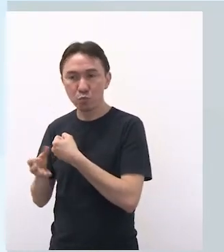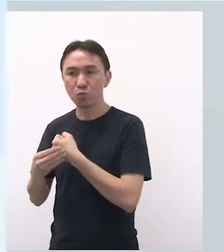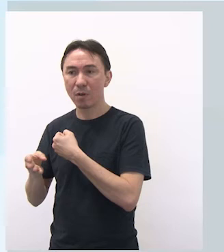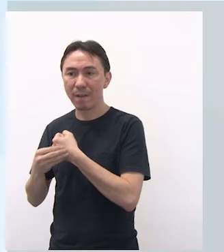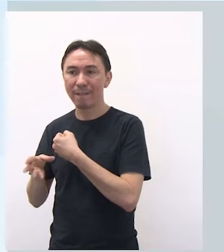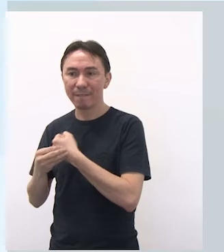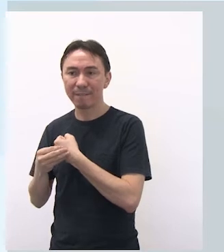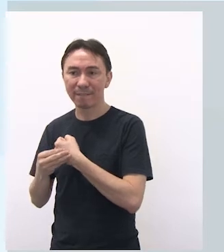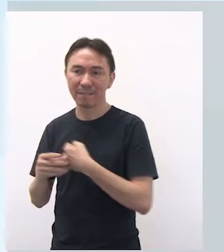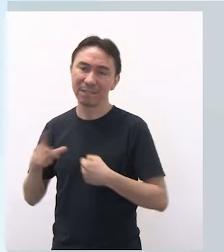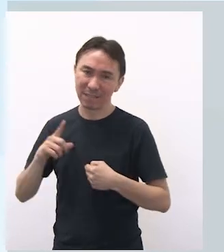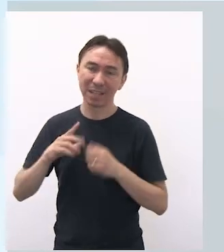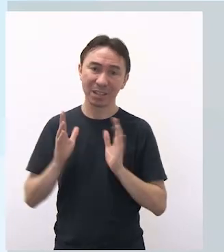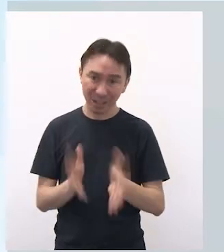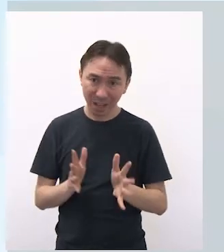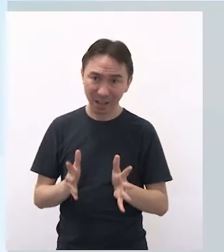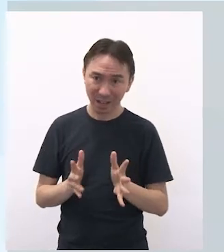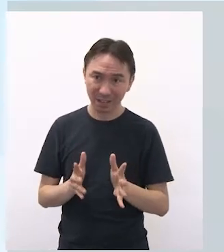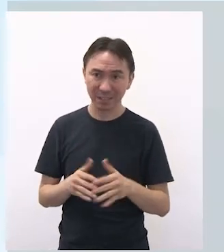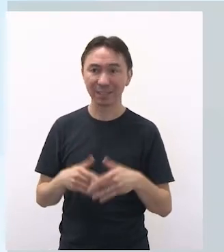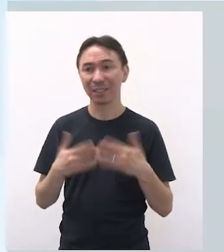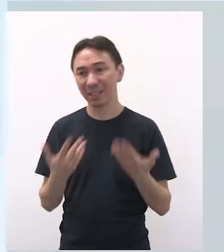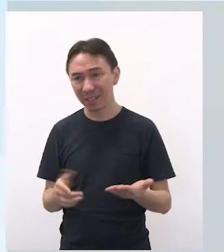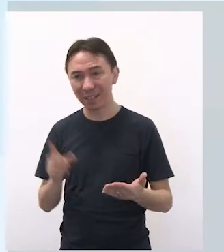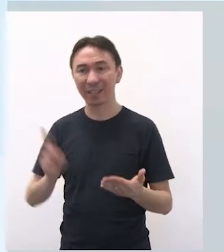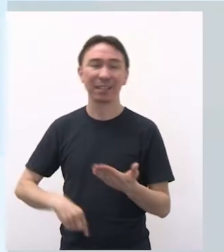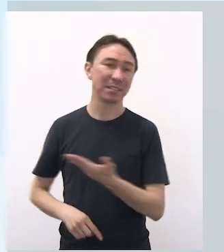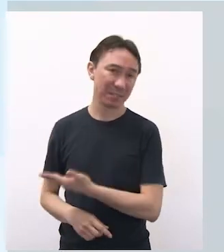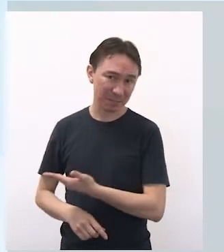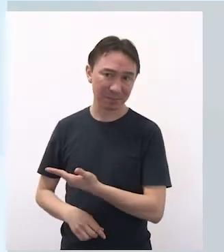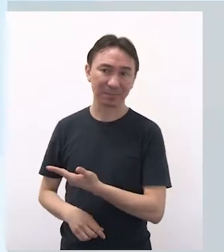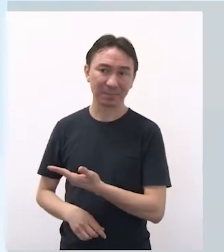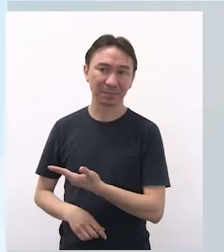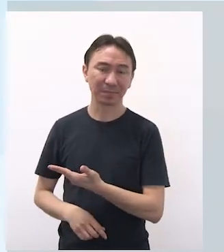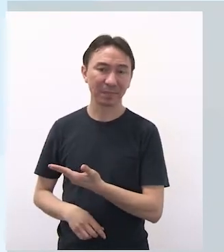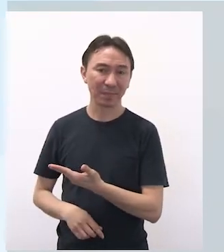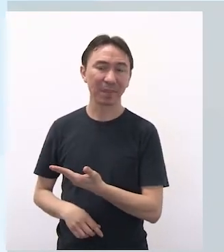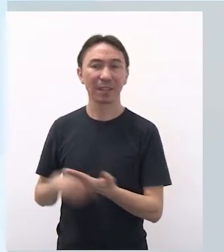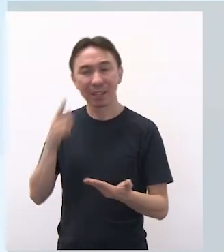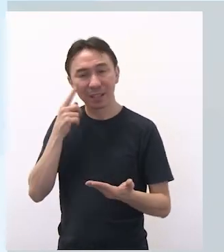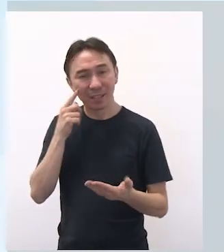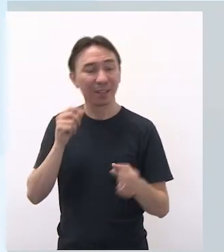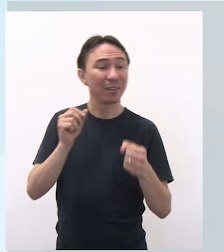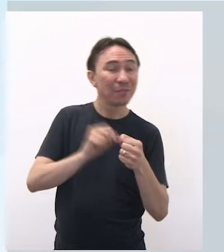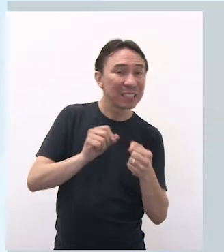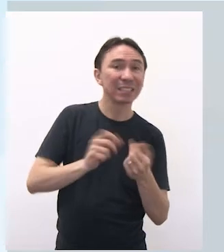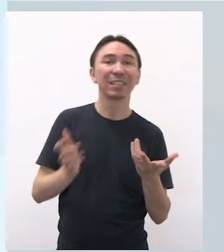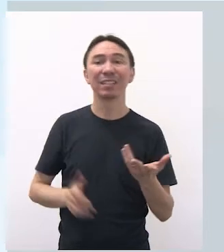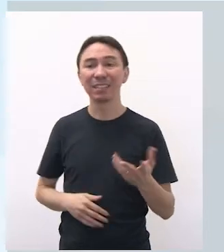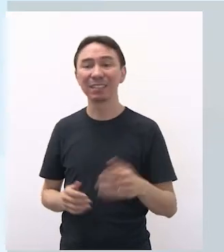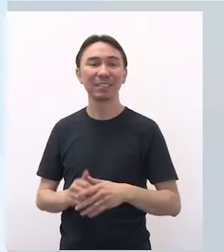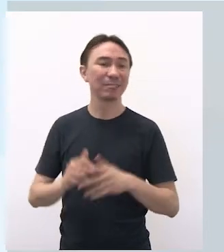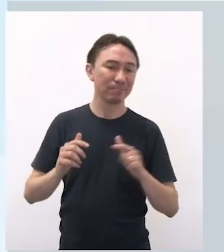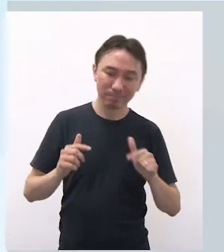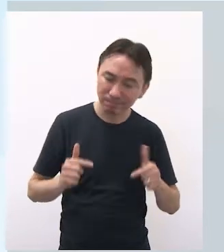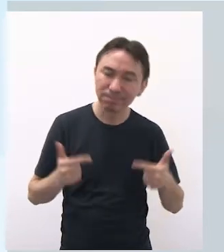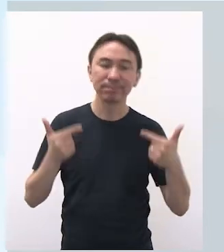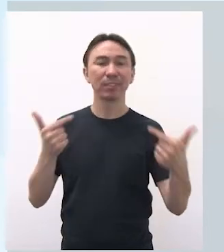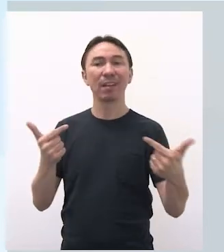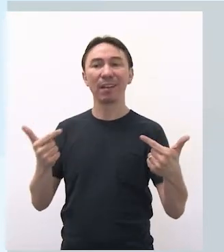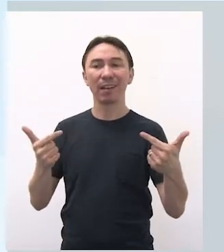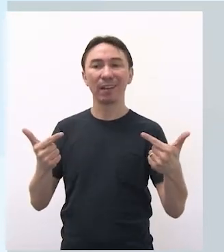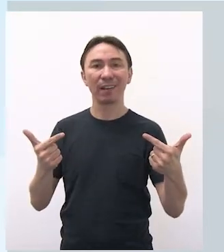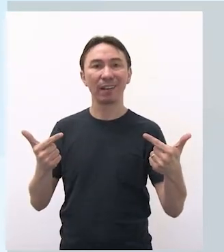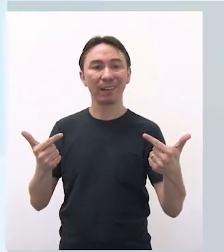procedimental e atitudinal, que é o fazer, que é o ser, que é o conviver, né? Que aí traz para a gente,